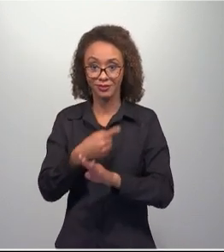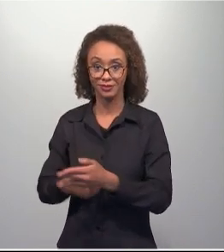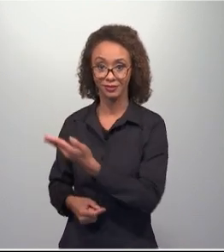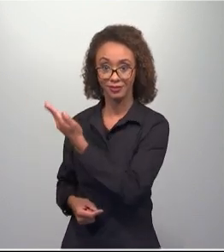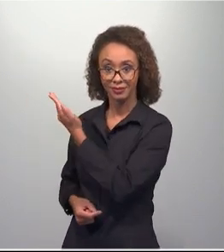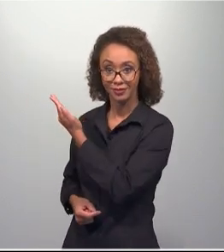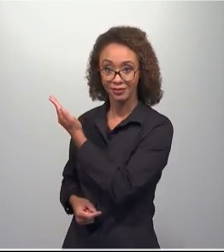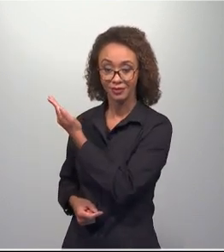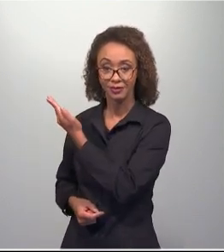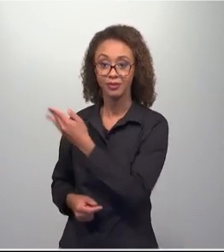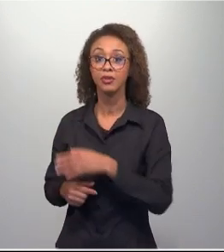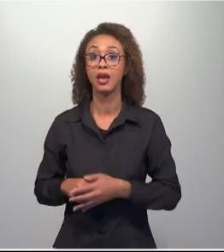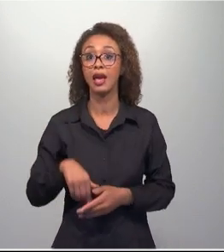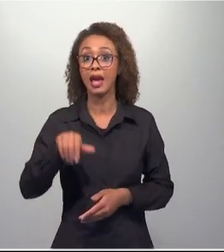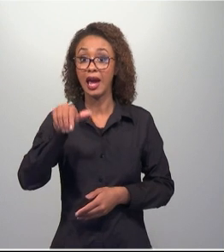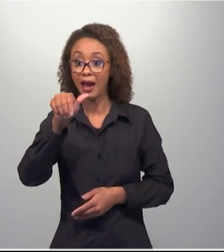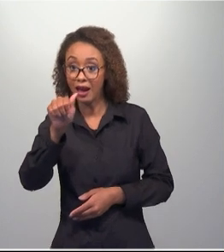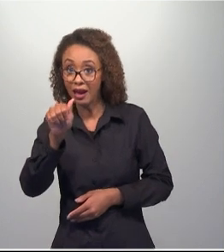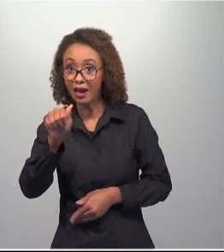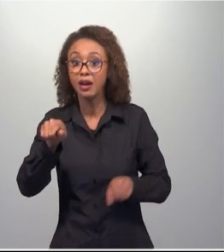não há não b e c